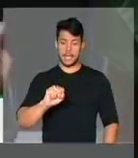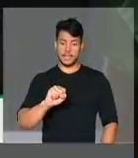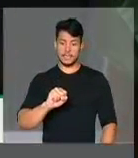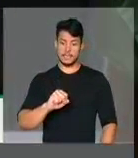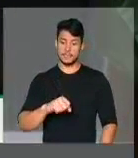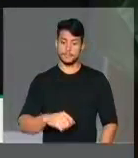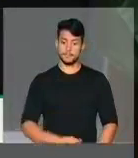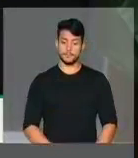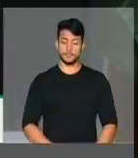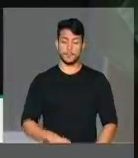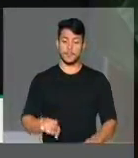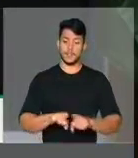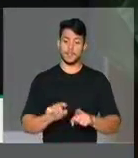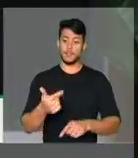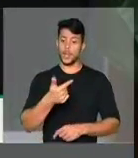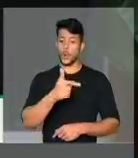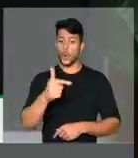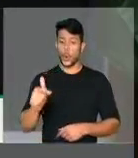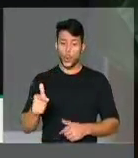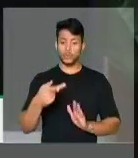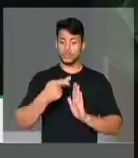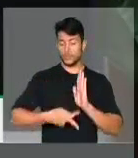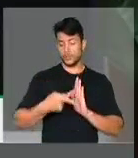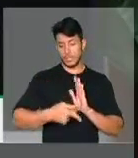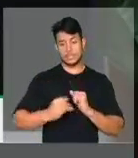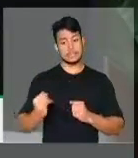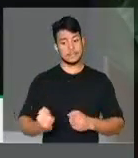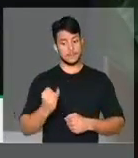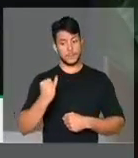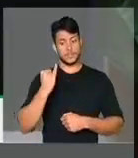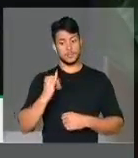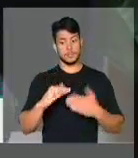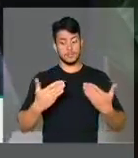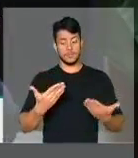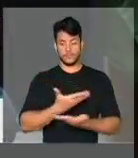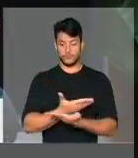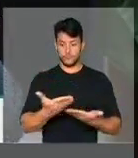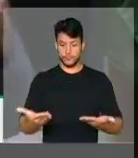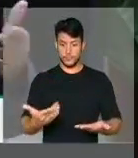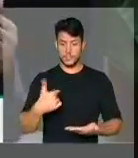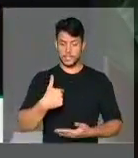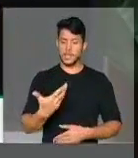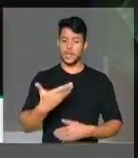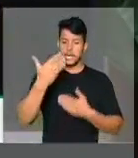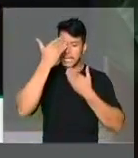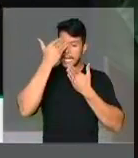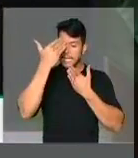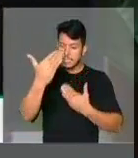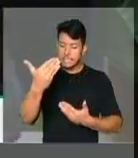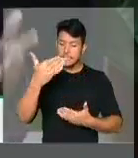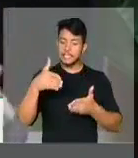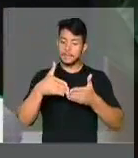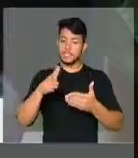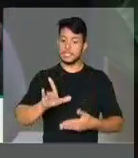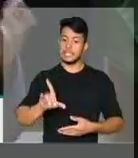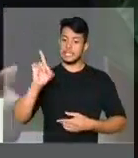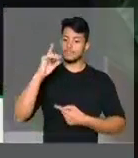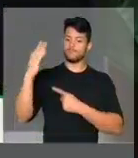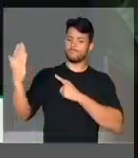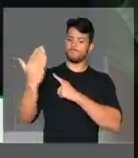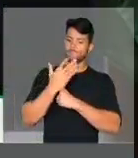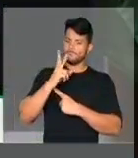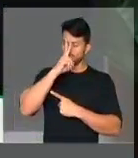saúde e muitos outros projetos. Então, presidente, senhoras e senhores deputados, para agradecer e pedir a Deus que me dê